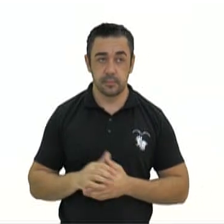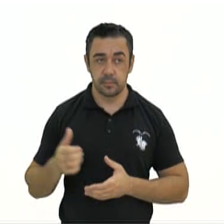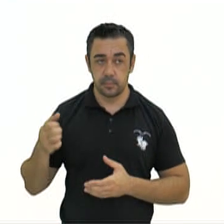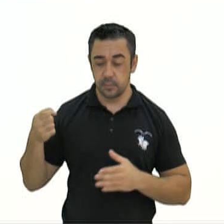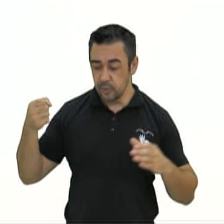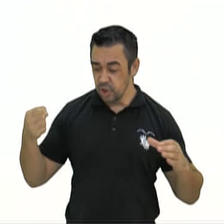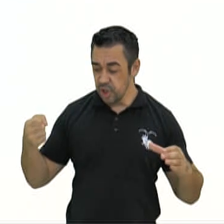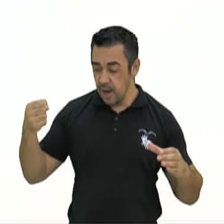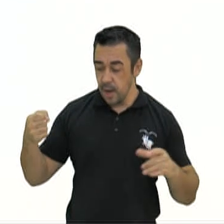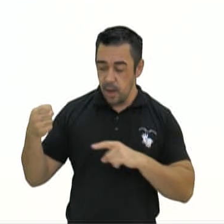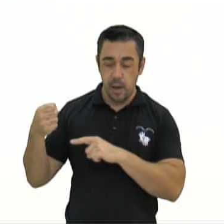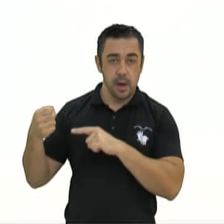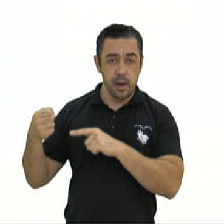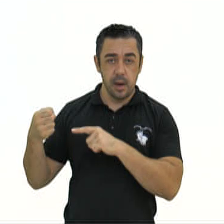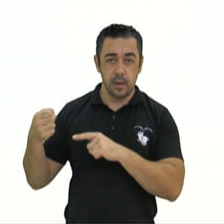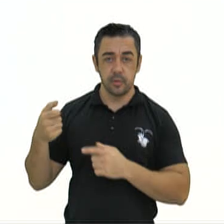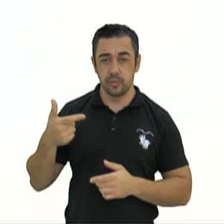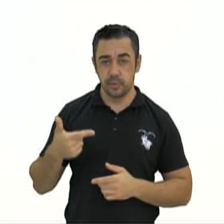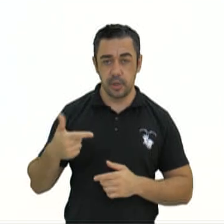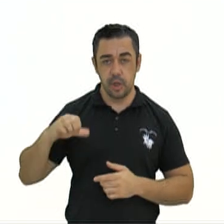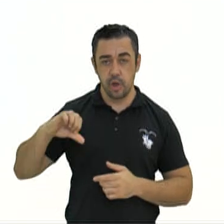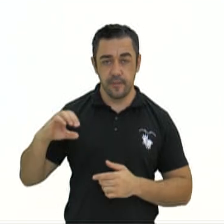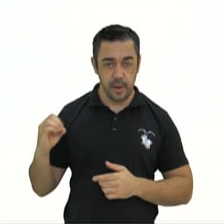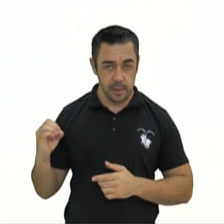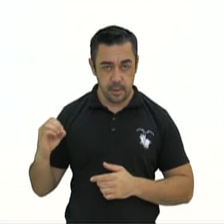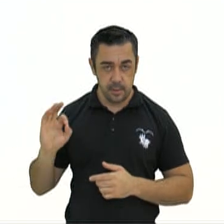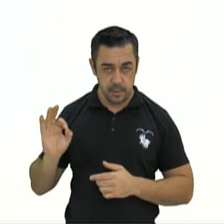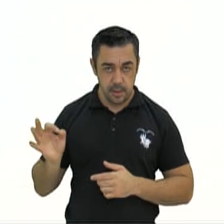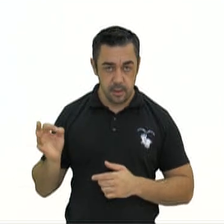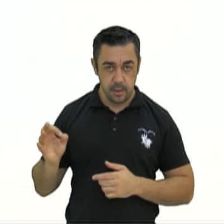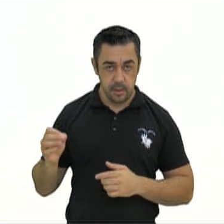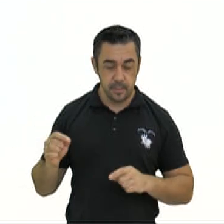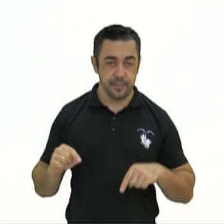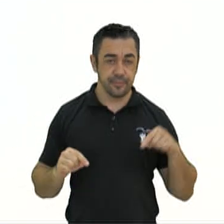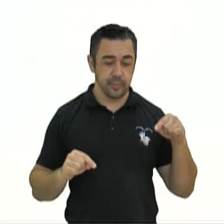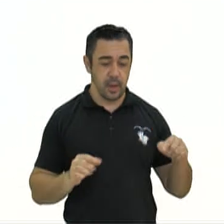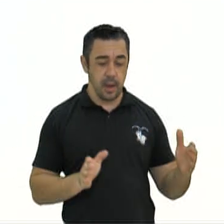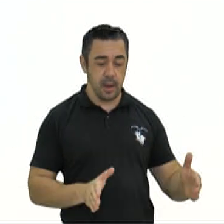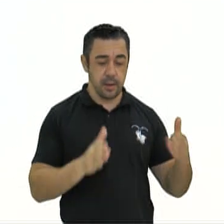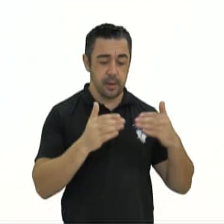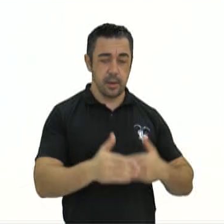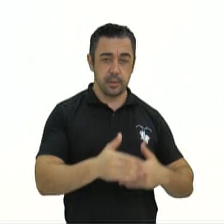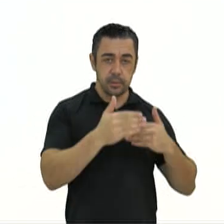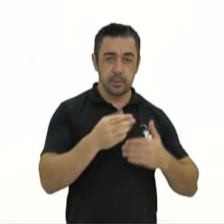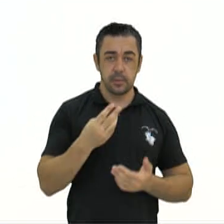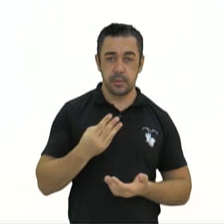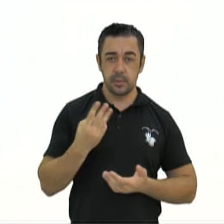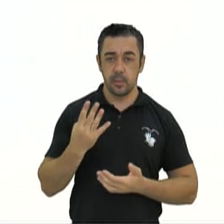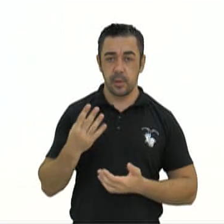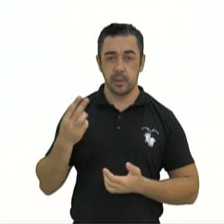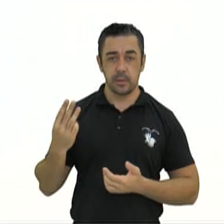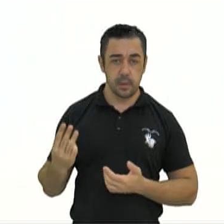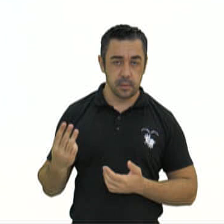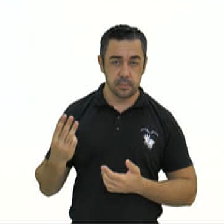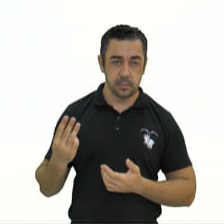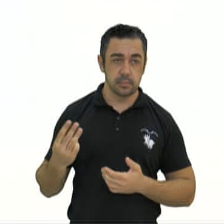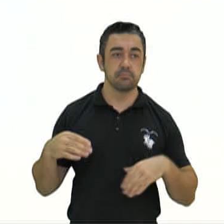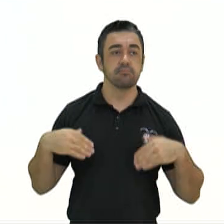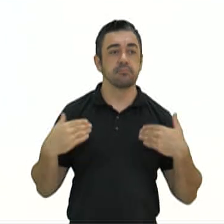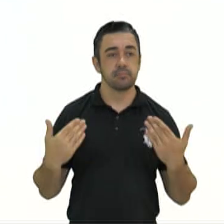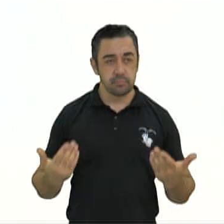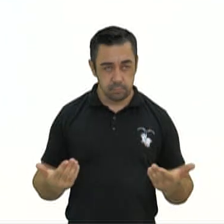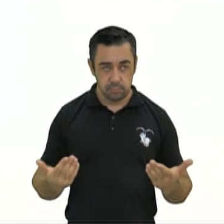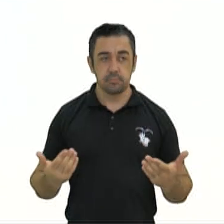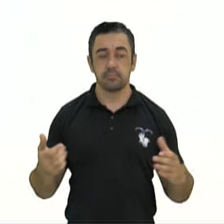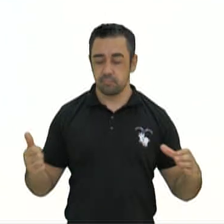capacidade da nossa jarra é 290, né? E a capacidade da caixa é 343.